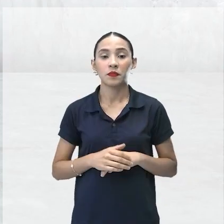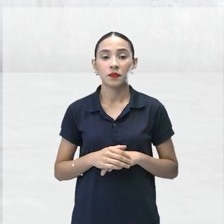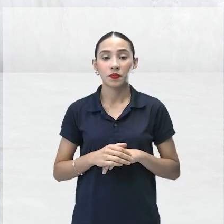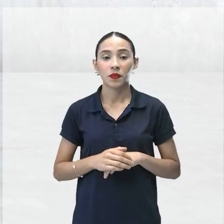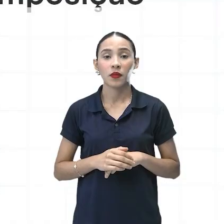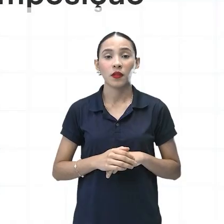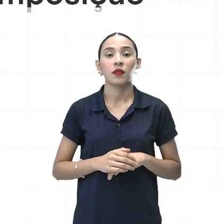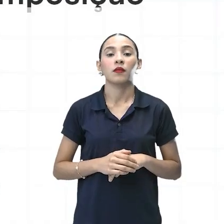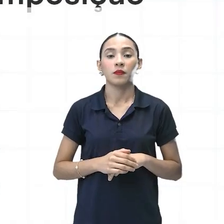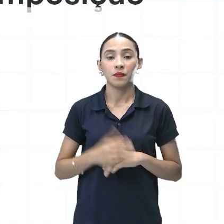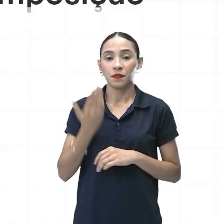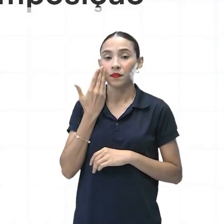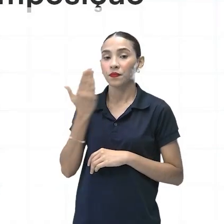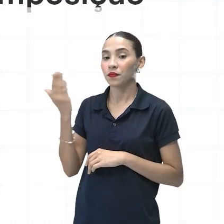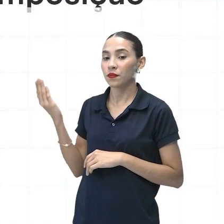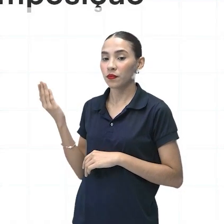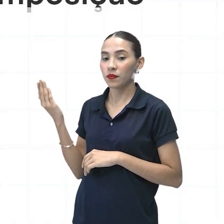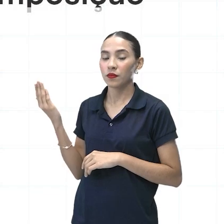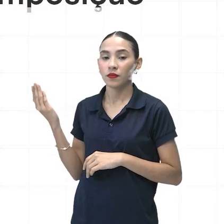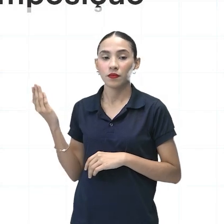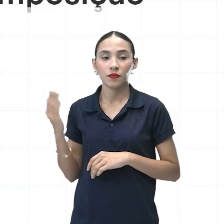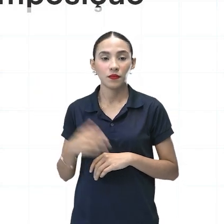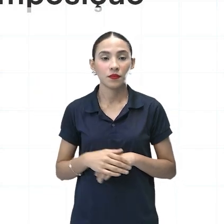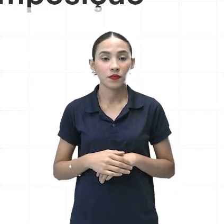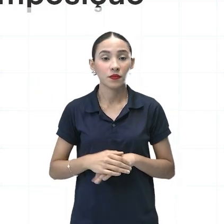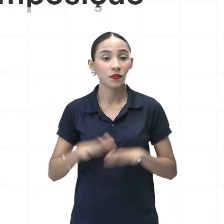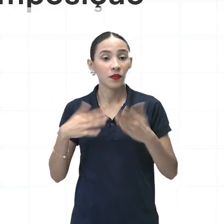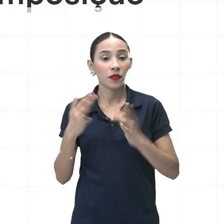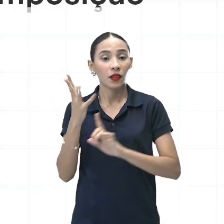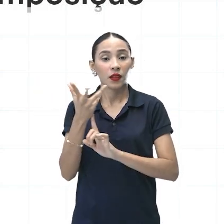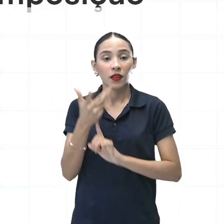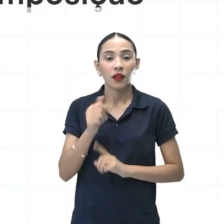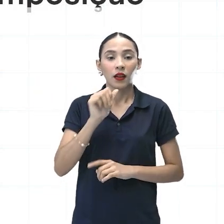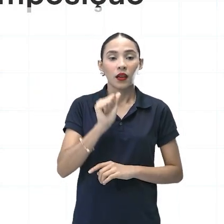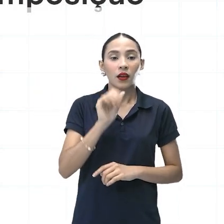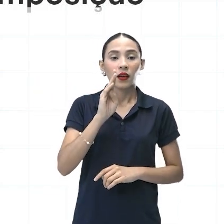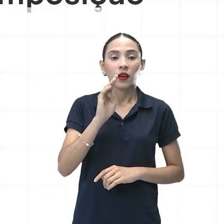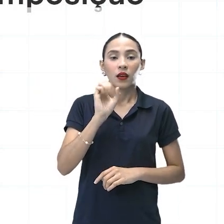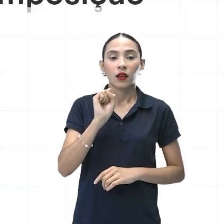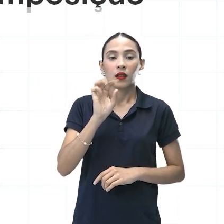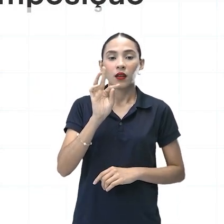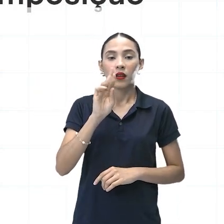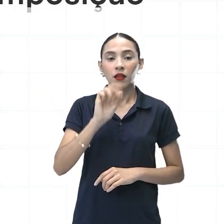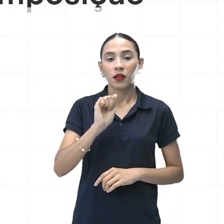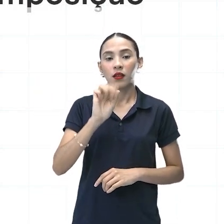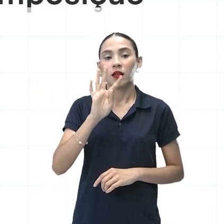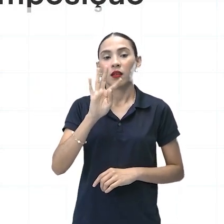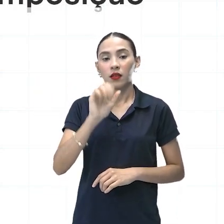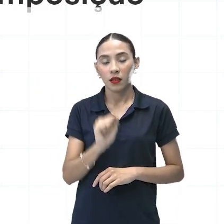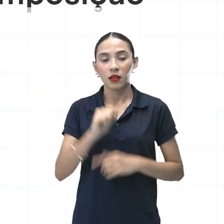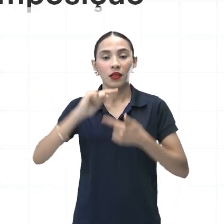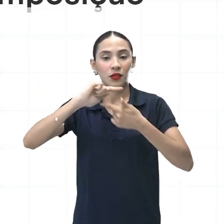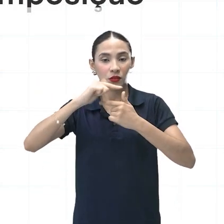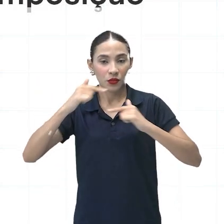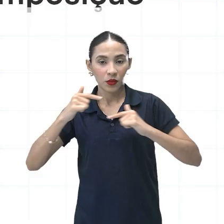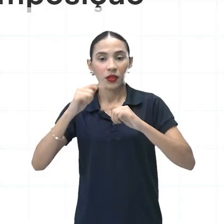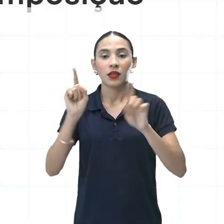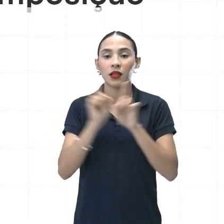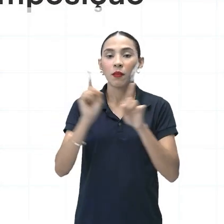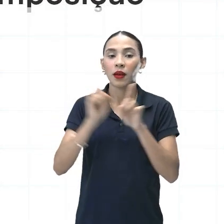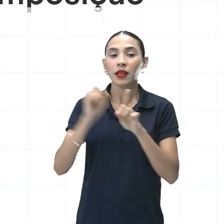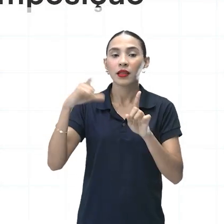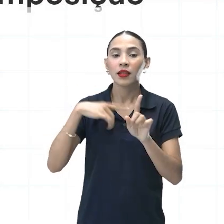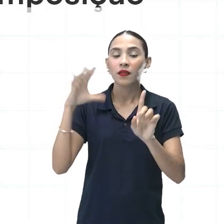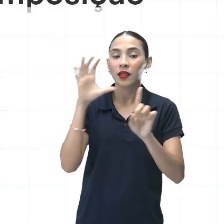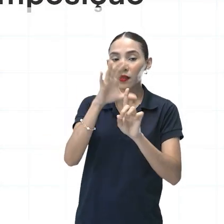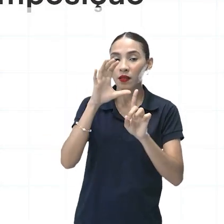abstracionismo geométrico. Vamos ver? Então, é a arte abstrata geométrica que teve bastante